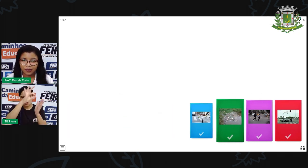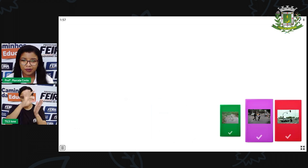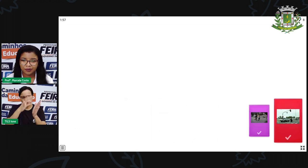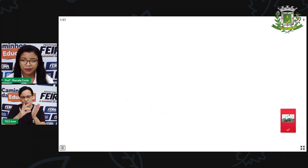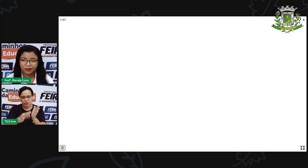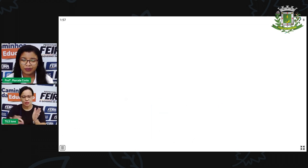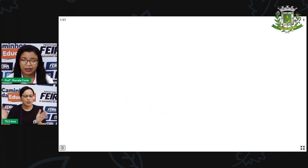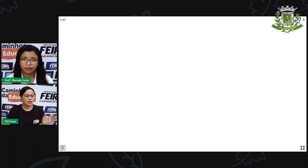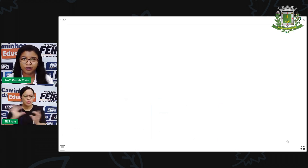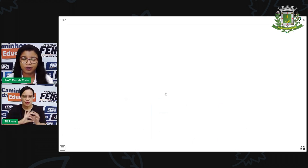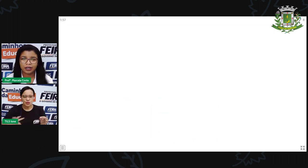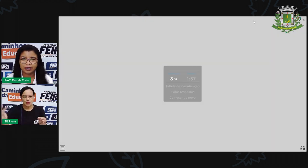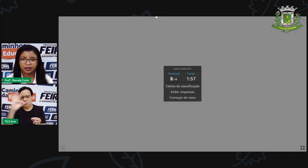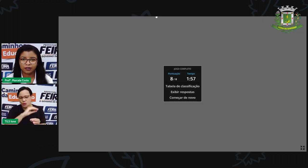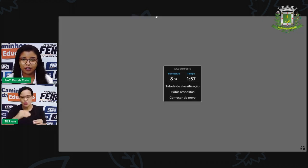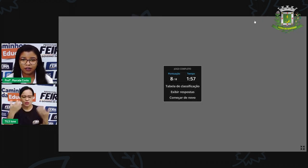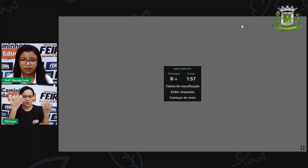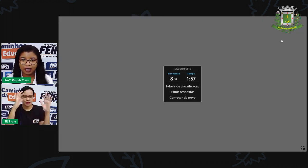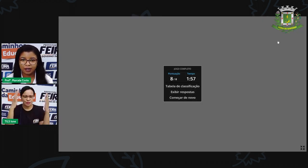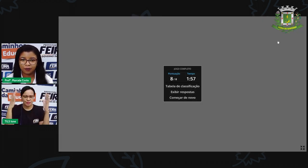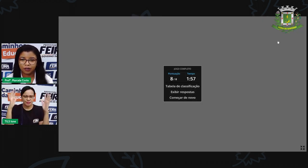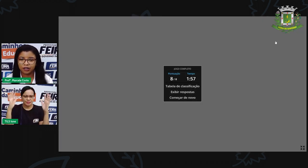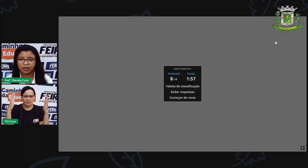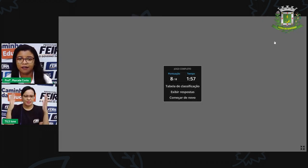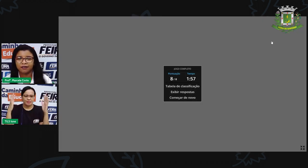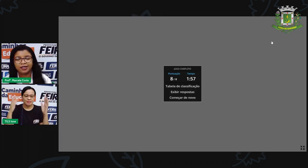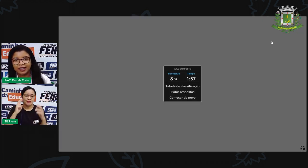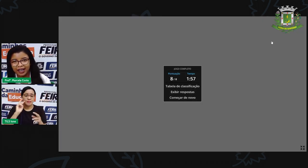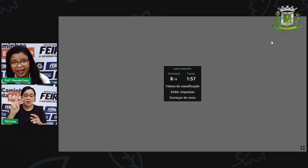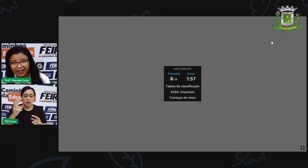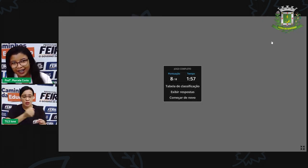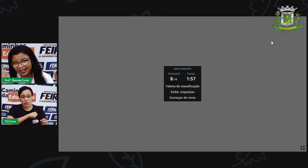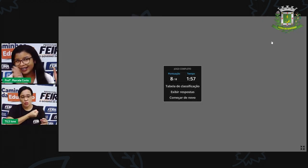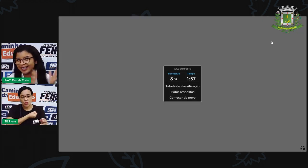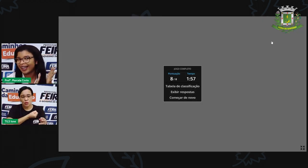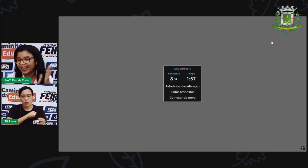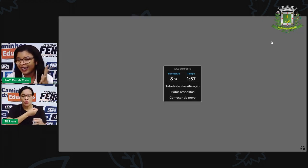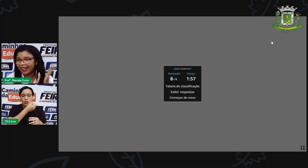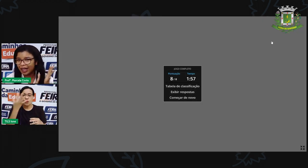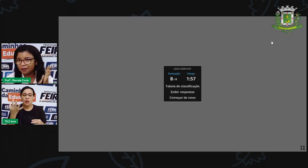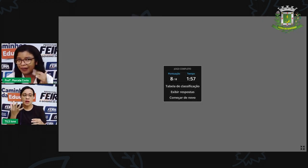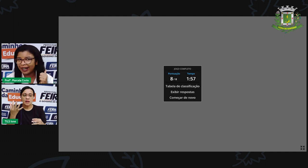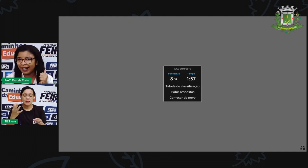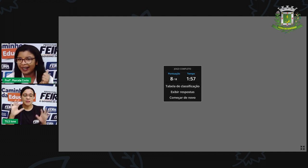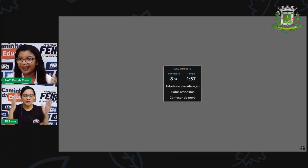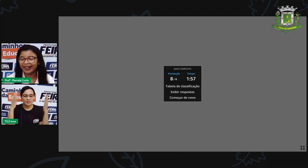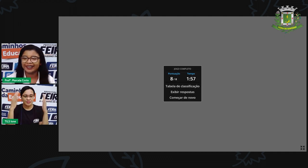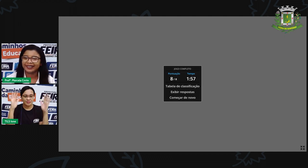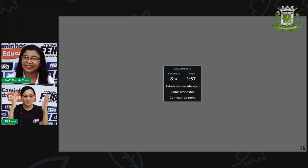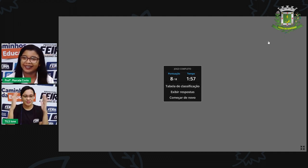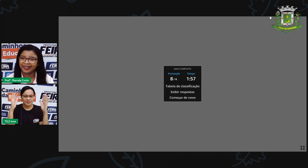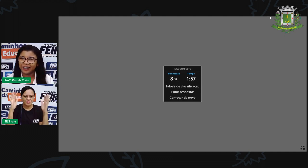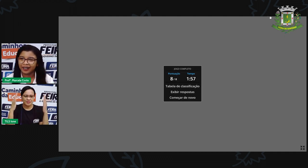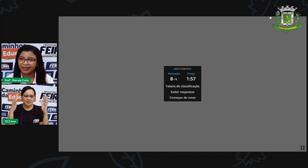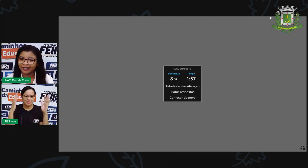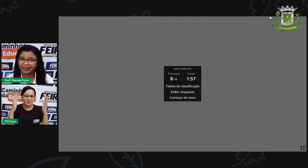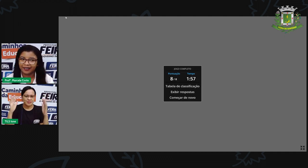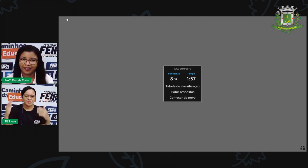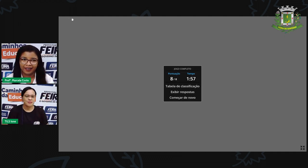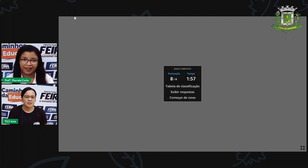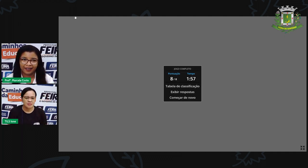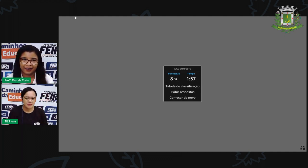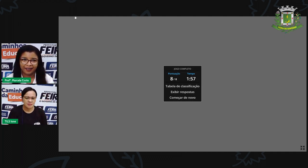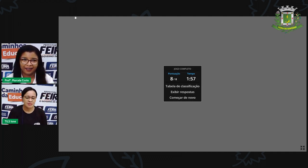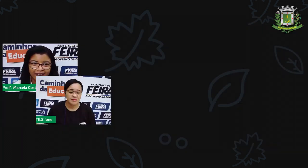Acertando. Então, todas as nossas respostas estavam certas. Eba!